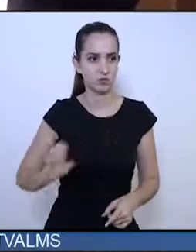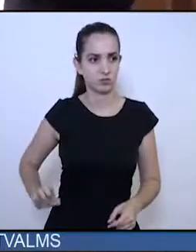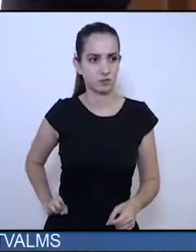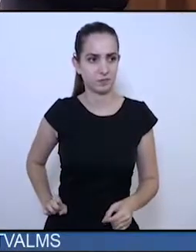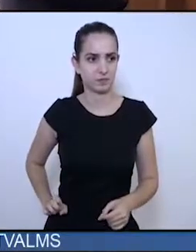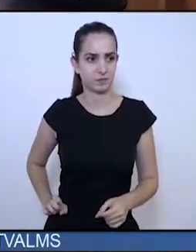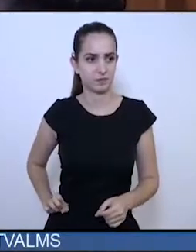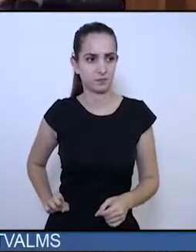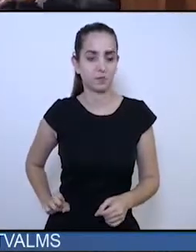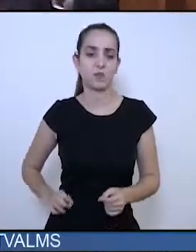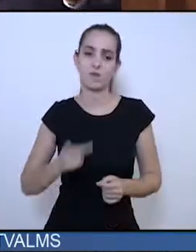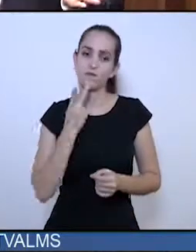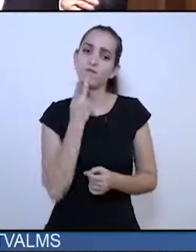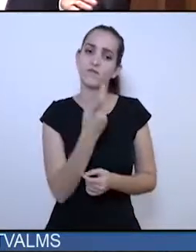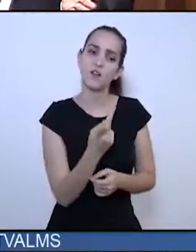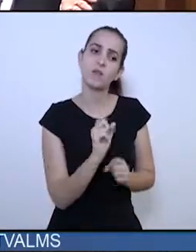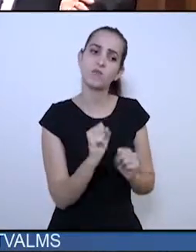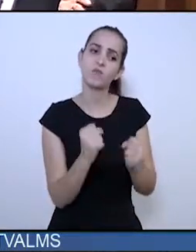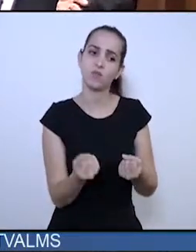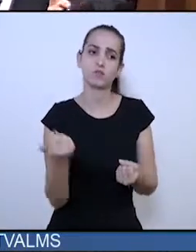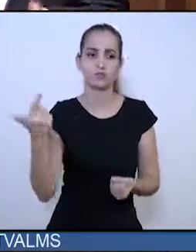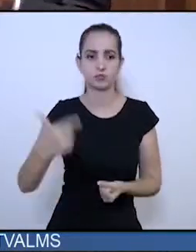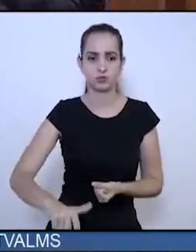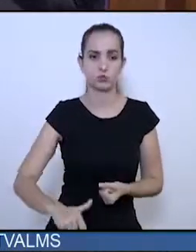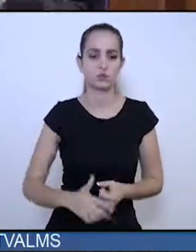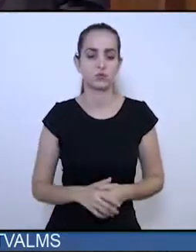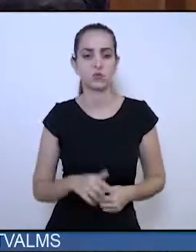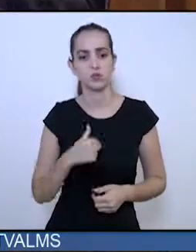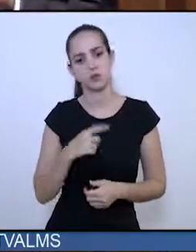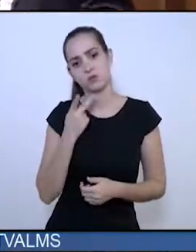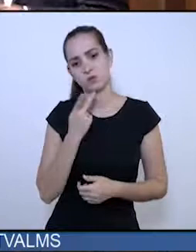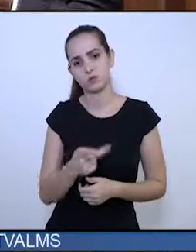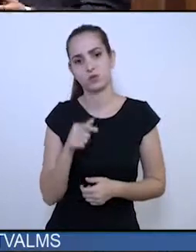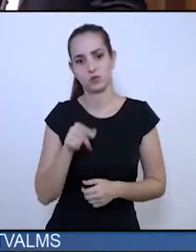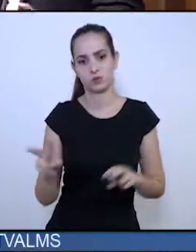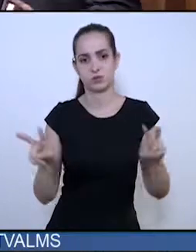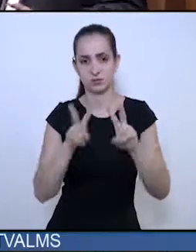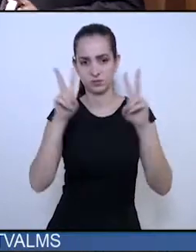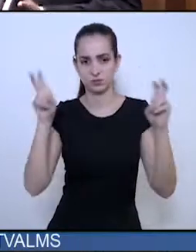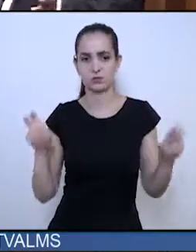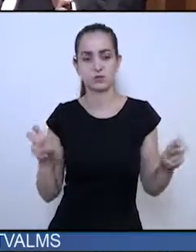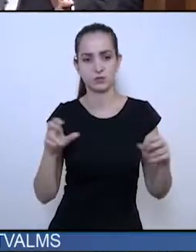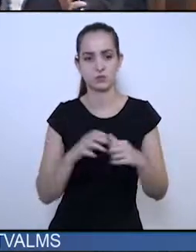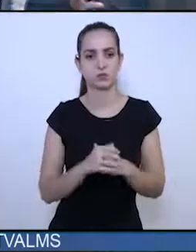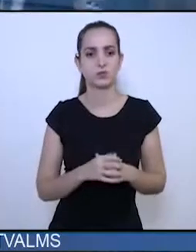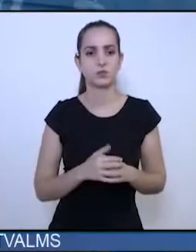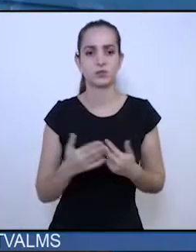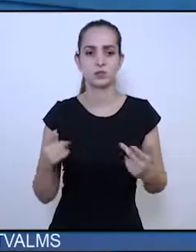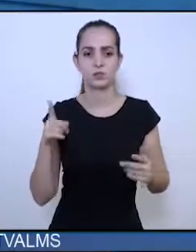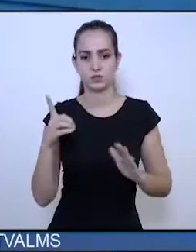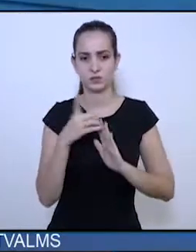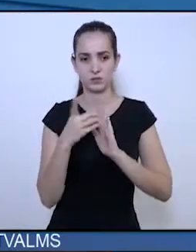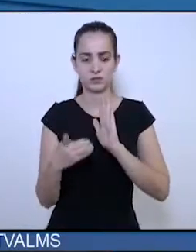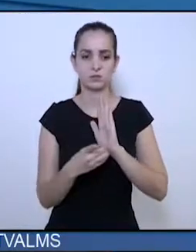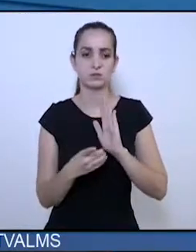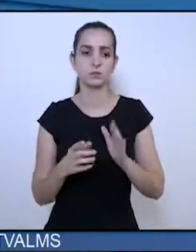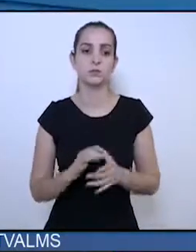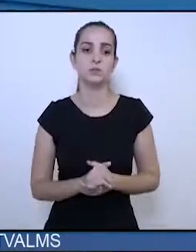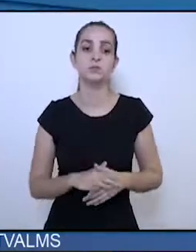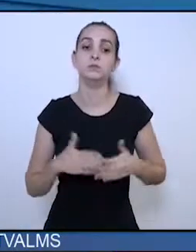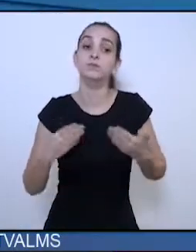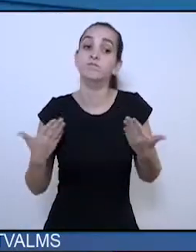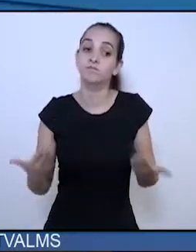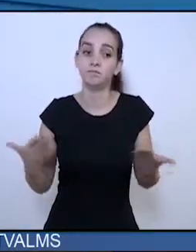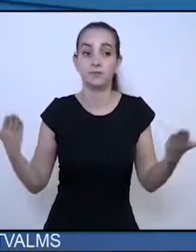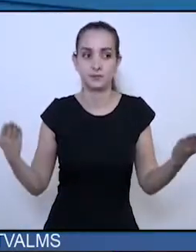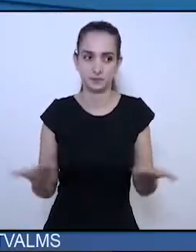Deputado, reforçar essa tese. Eu estou reforçando essa tese da inconstitucionalidade do decreto.